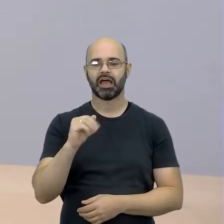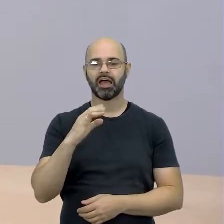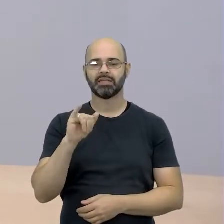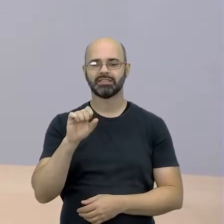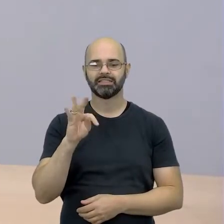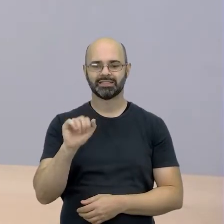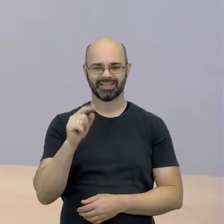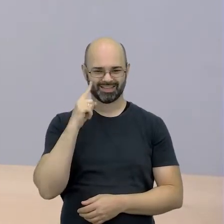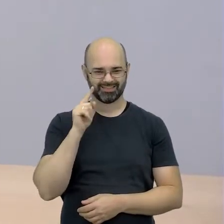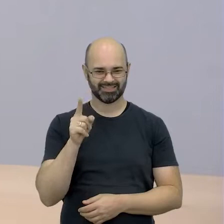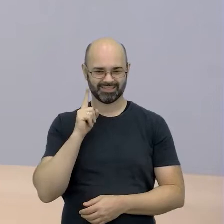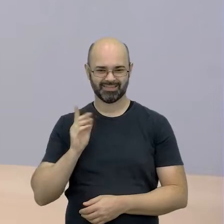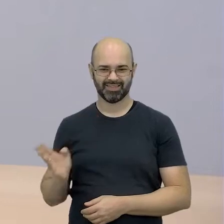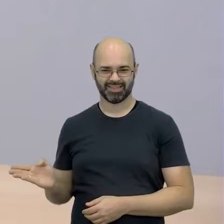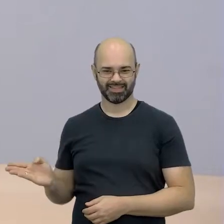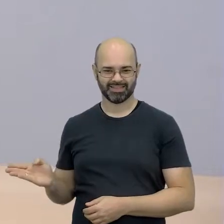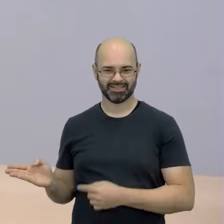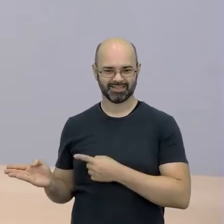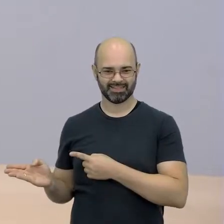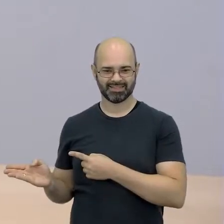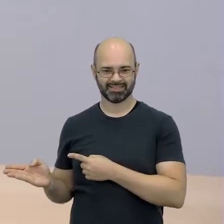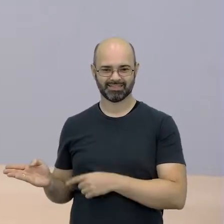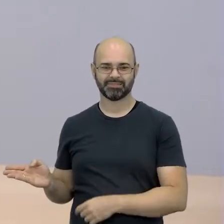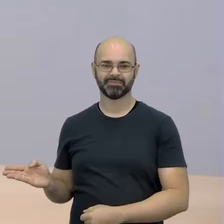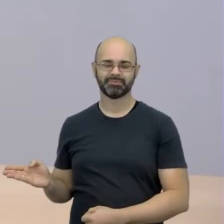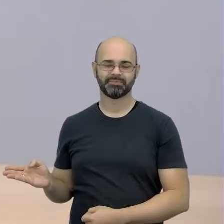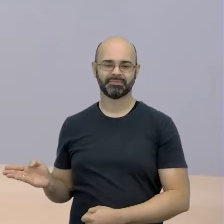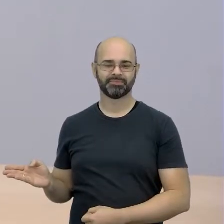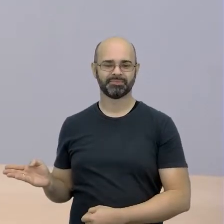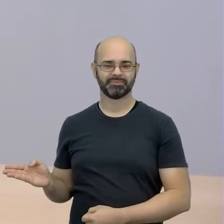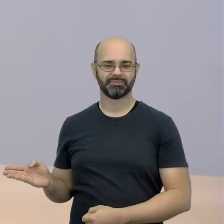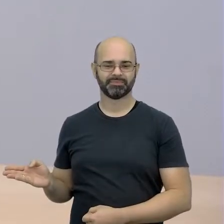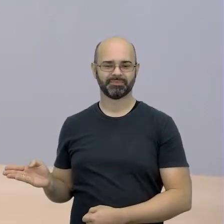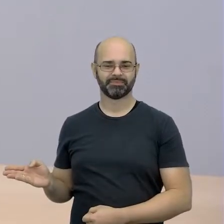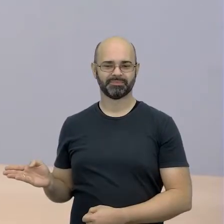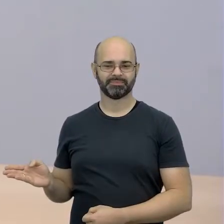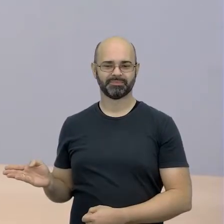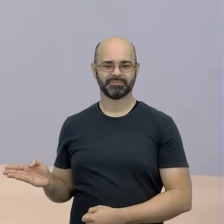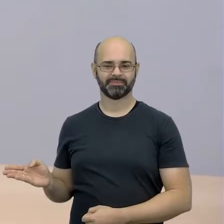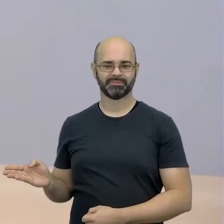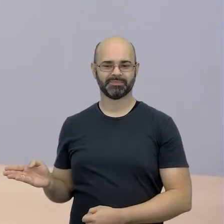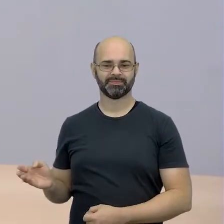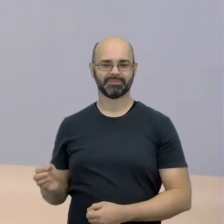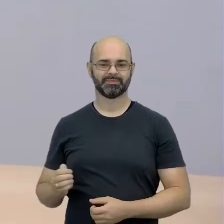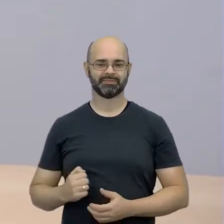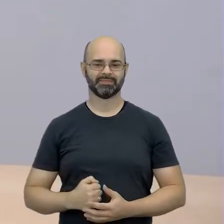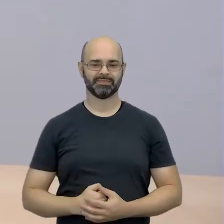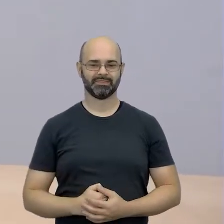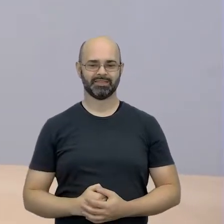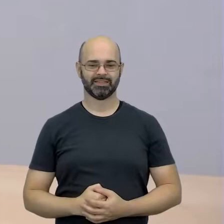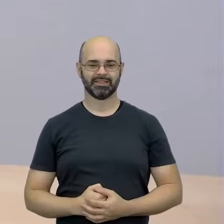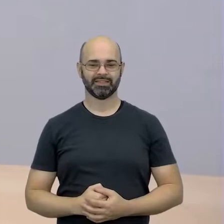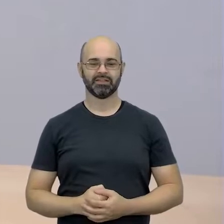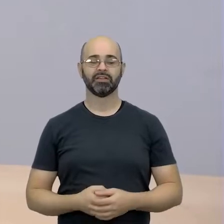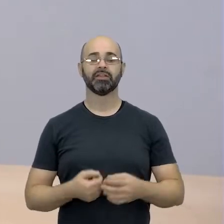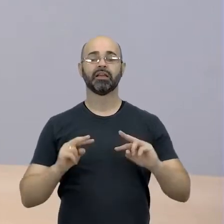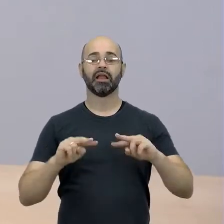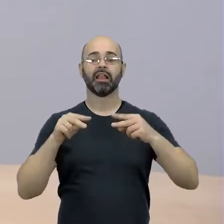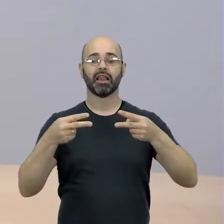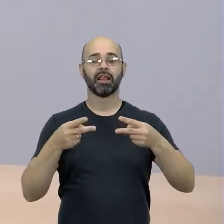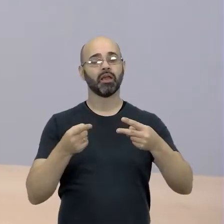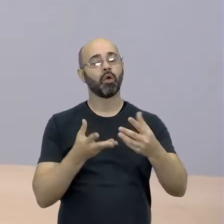no GC, CMSP na educação antirracista, e o convite, o link, para que